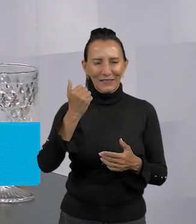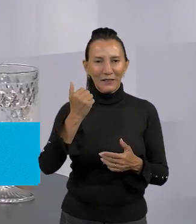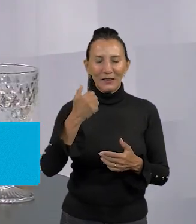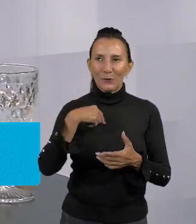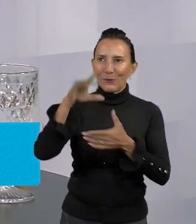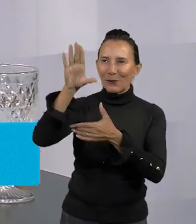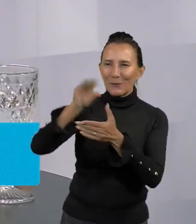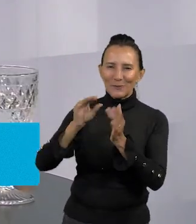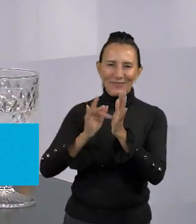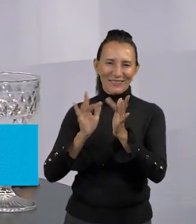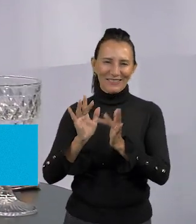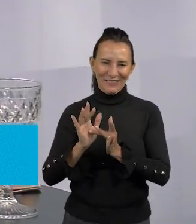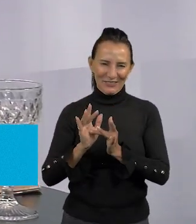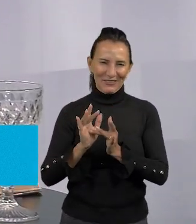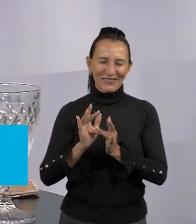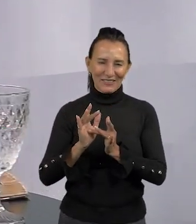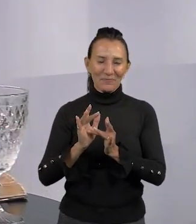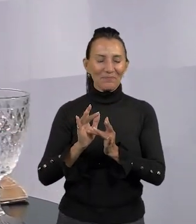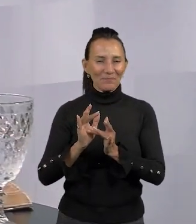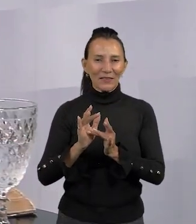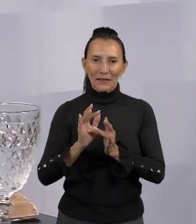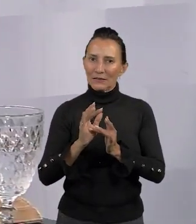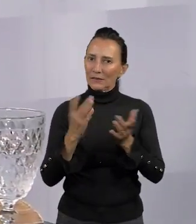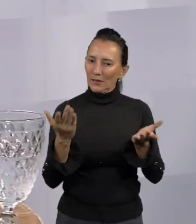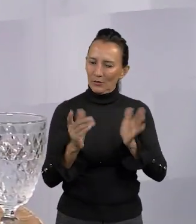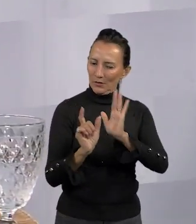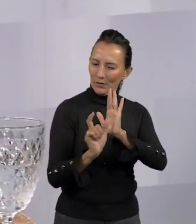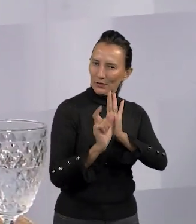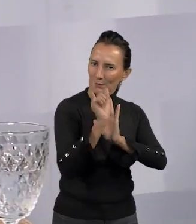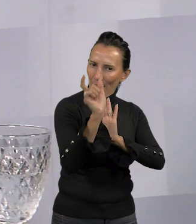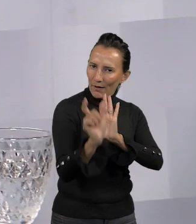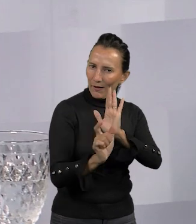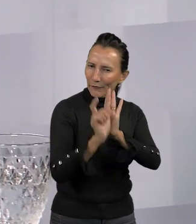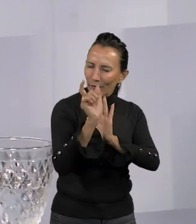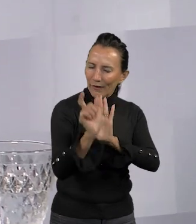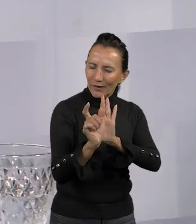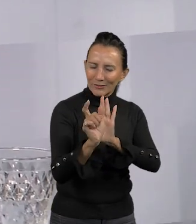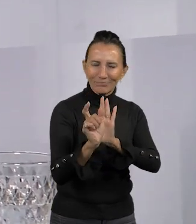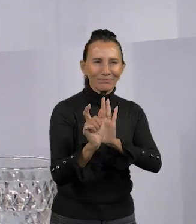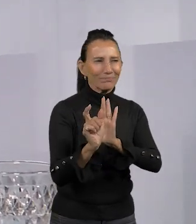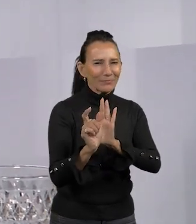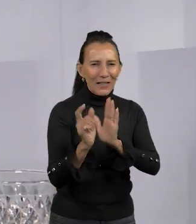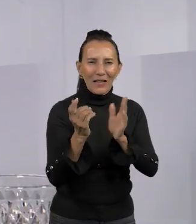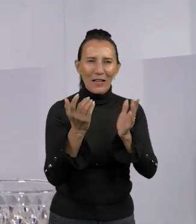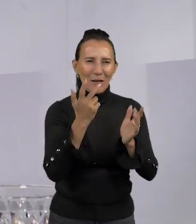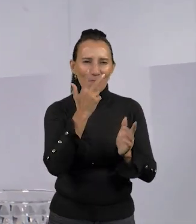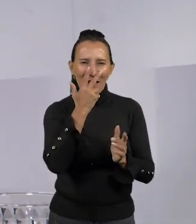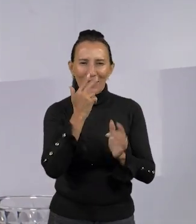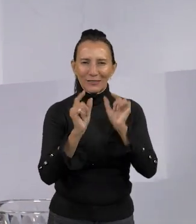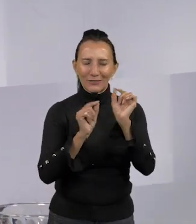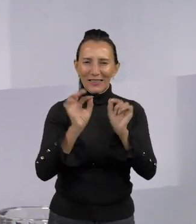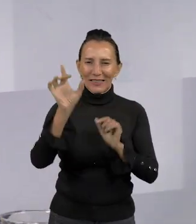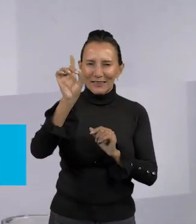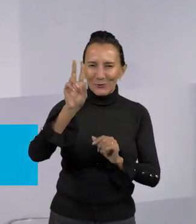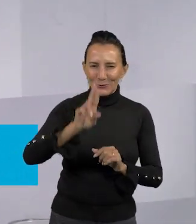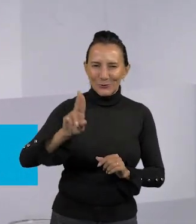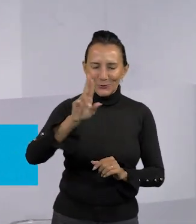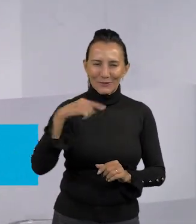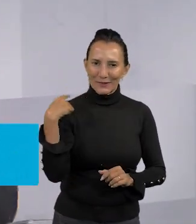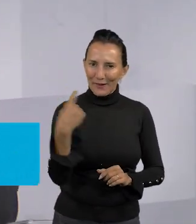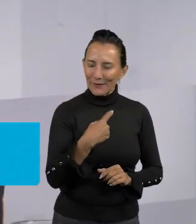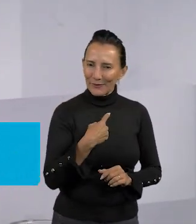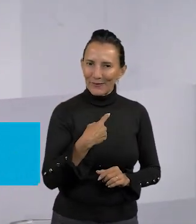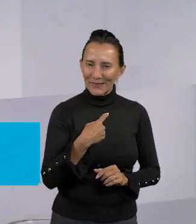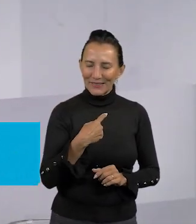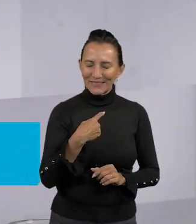as palavras que saem da nossa boca elas são ferramentas é como instrumentos de Deus esse outro livro